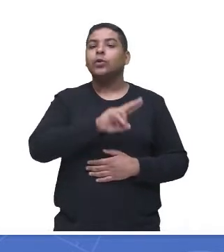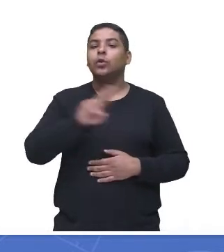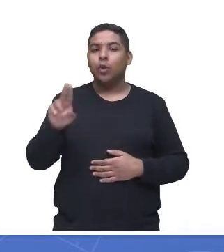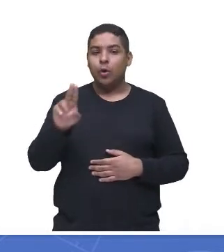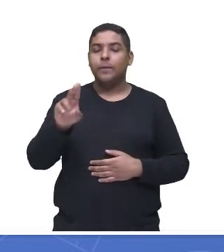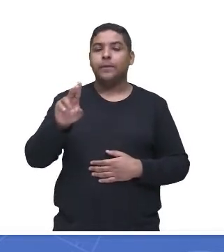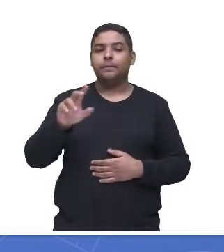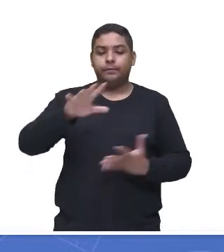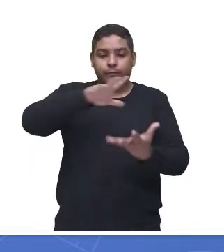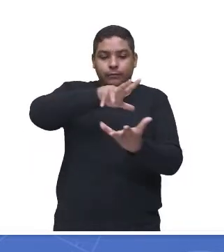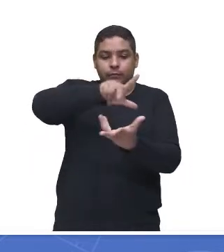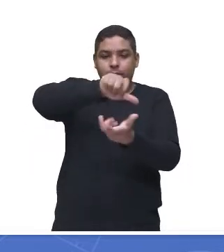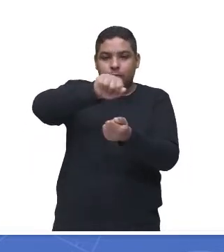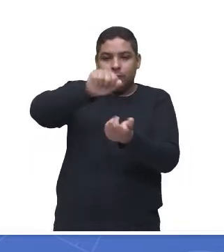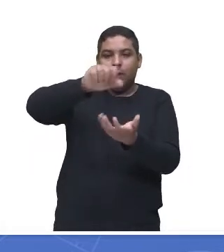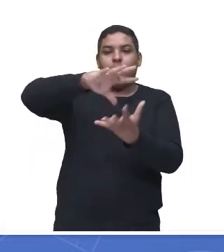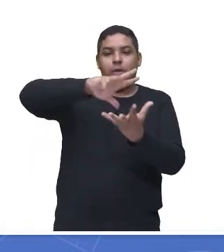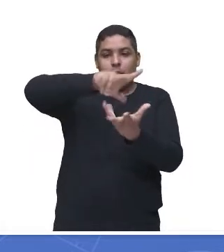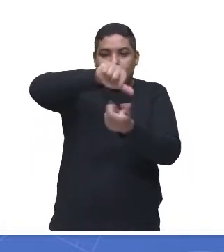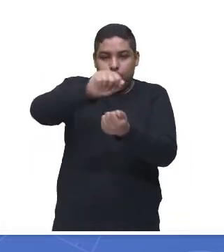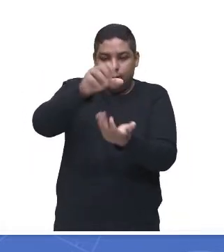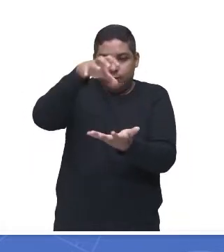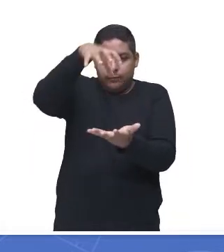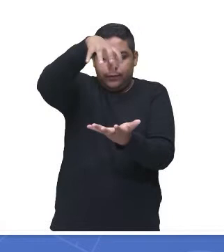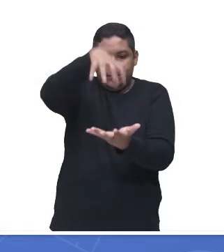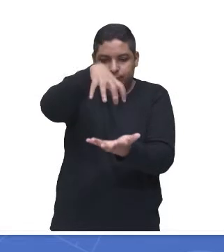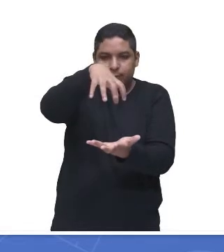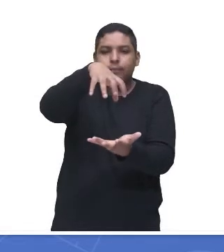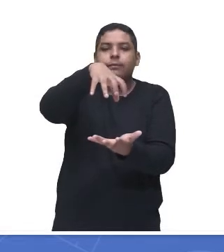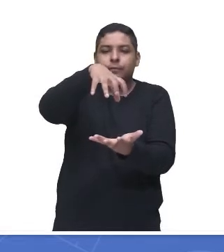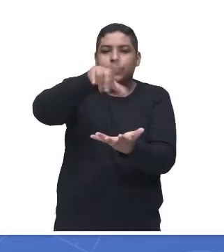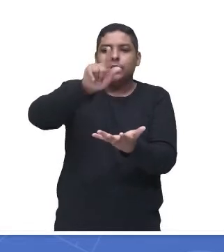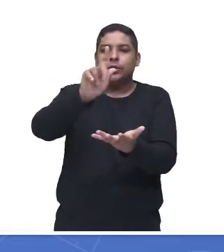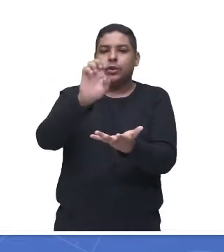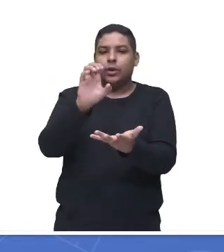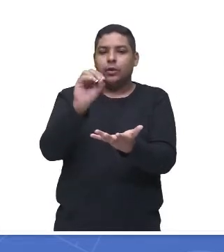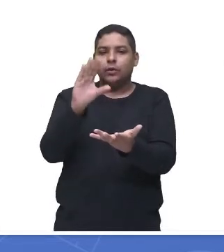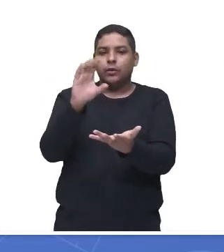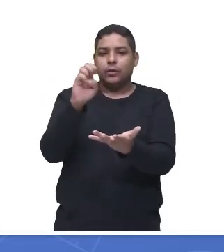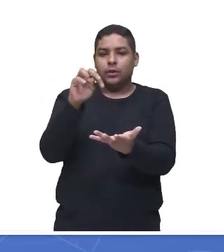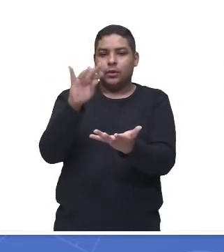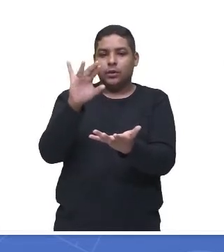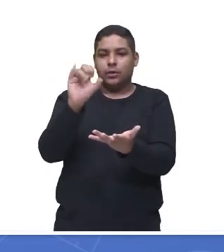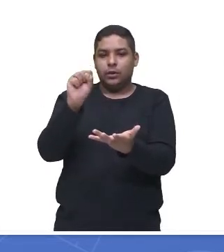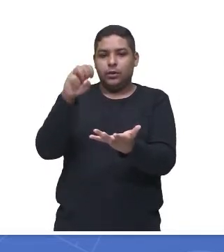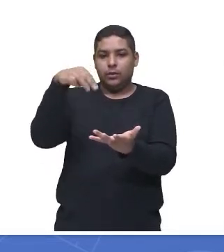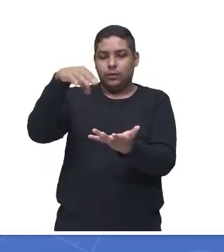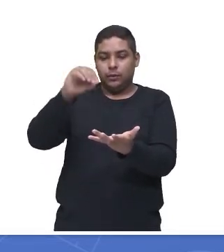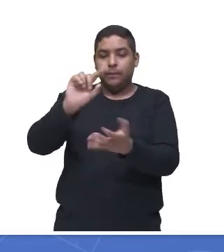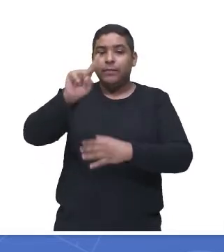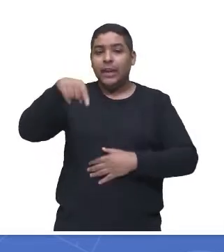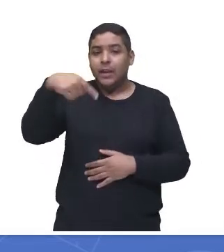14 séculos depois, um outro pensador, um outro astrônomo chamado